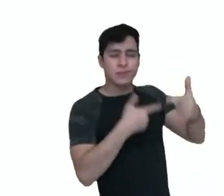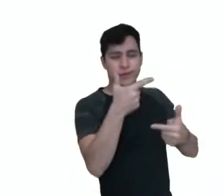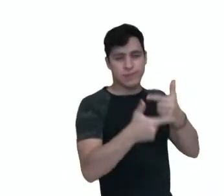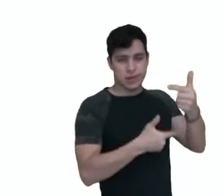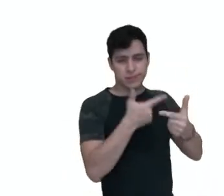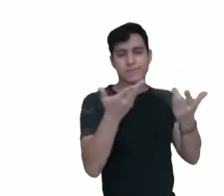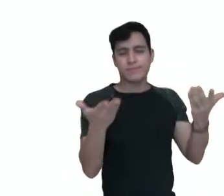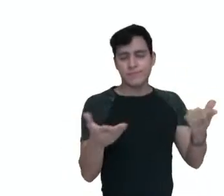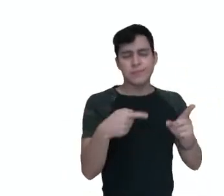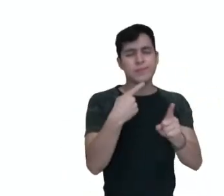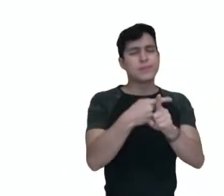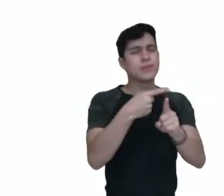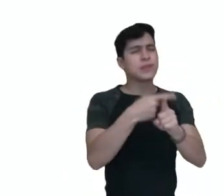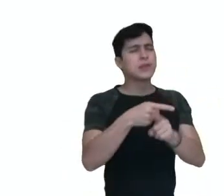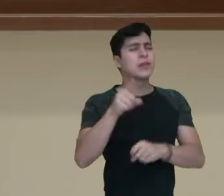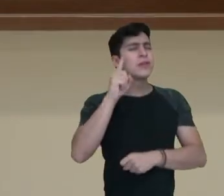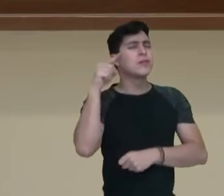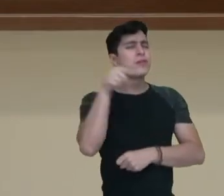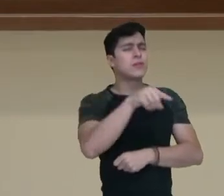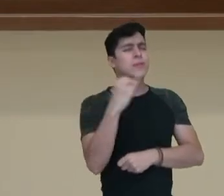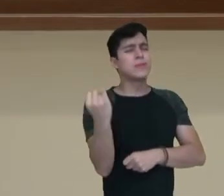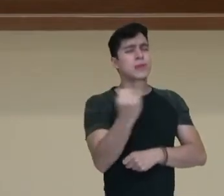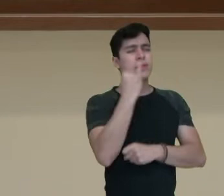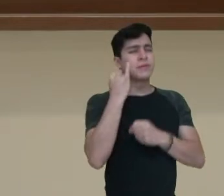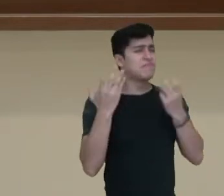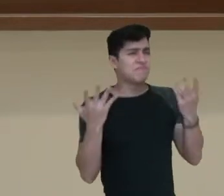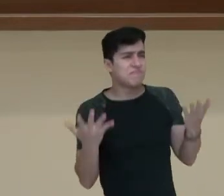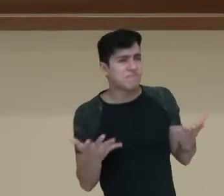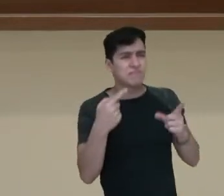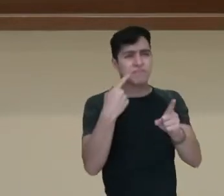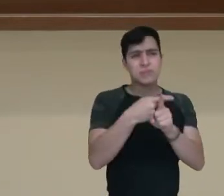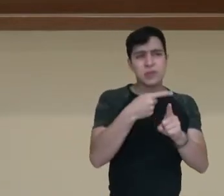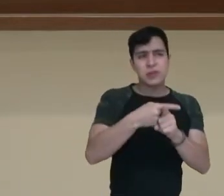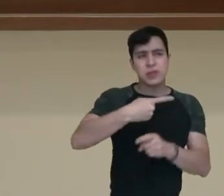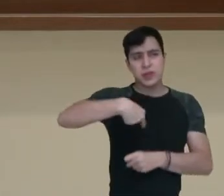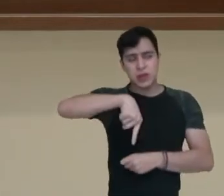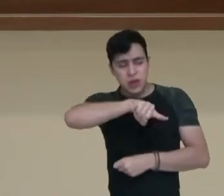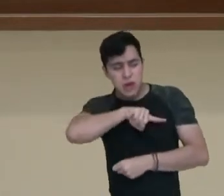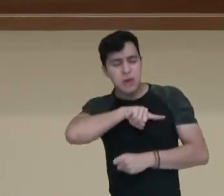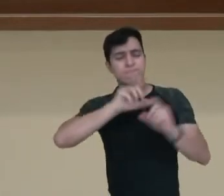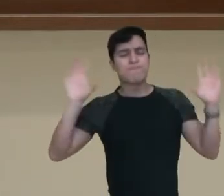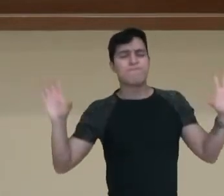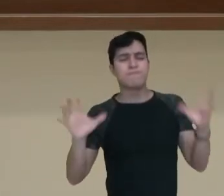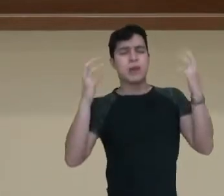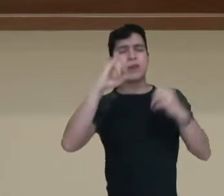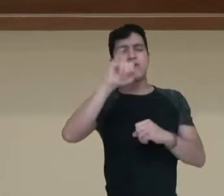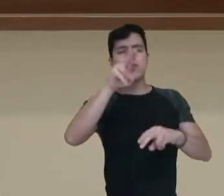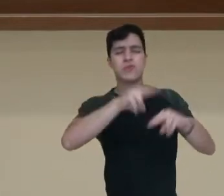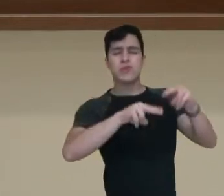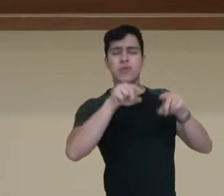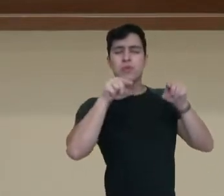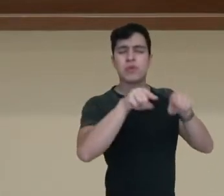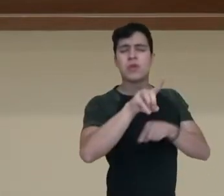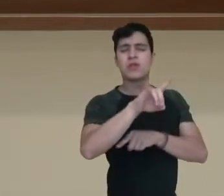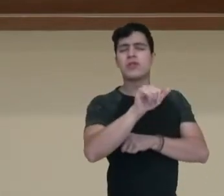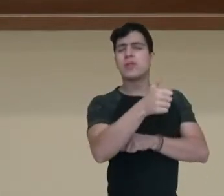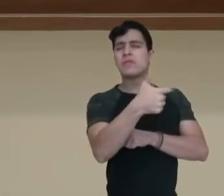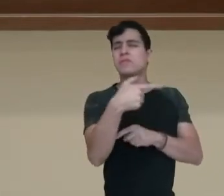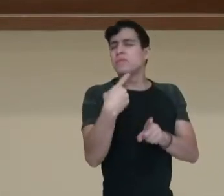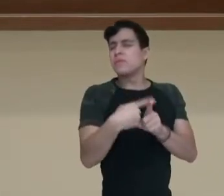Por que datas como essas são importantes? Por que será que a gente comemora essa data? Porque foi um dia em que